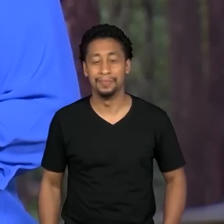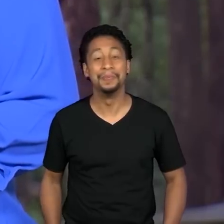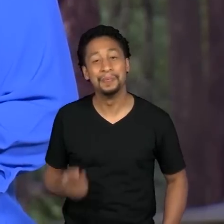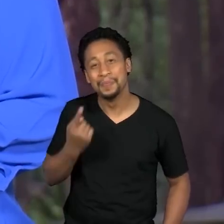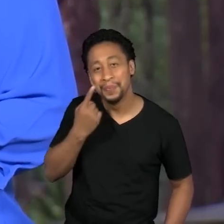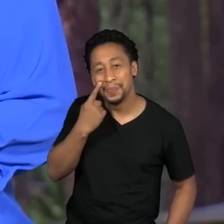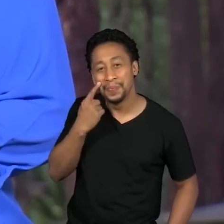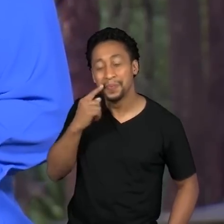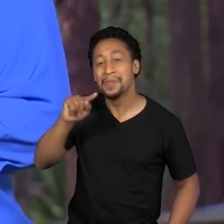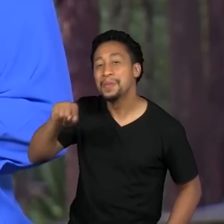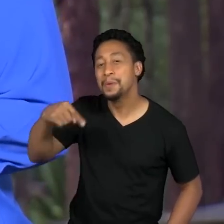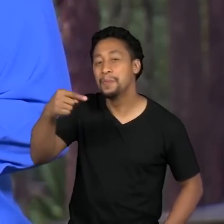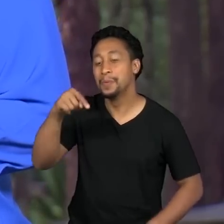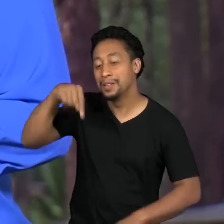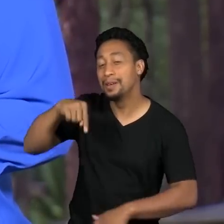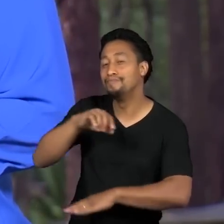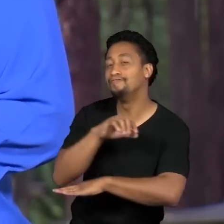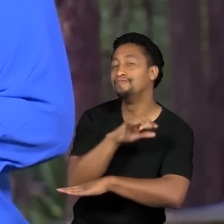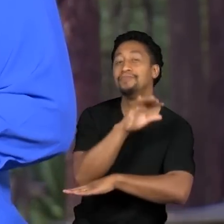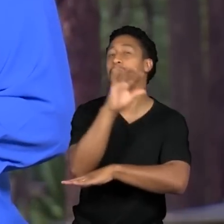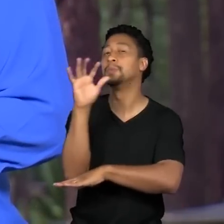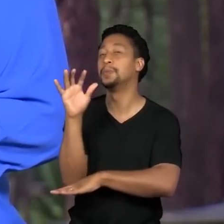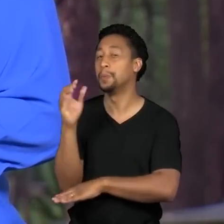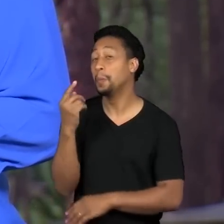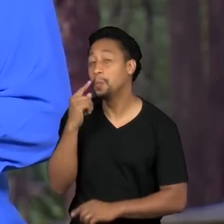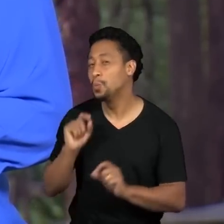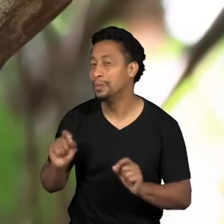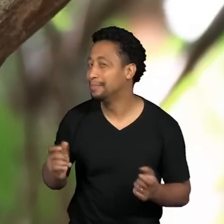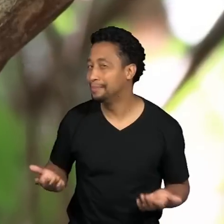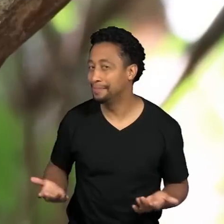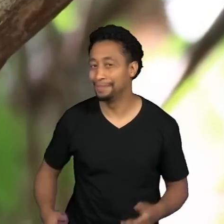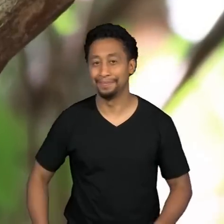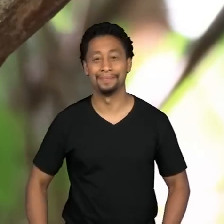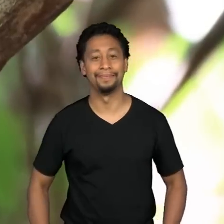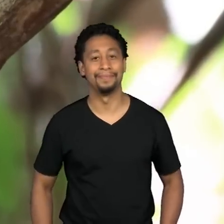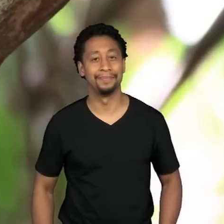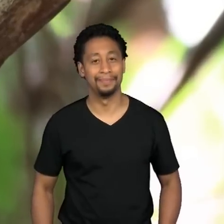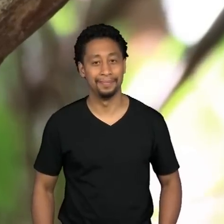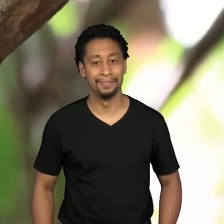E veja a seguir, aqui no Repórter Eco.